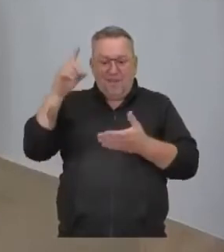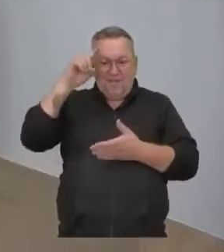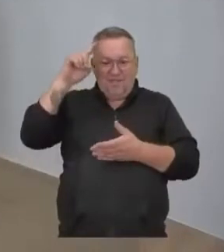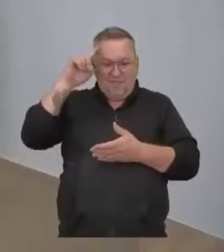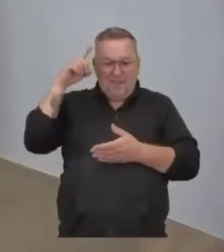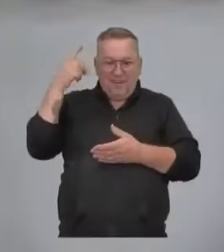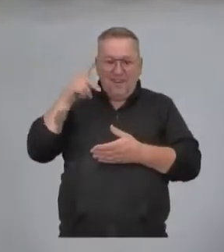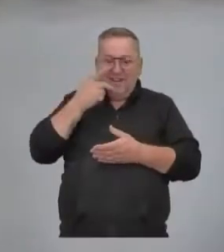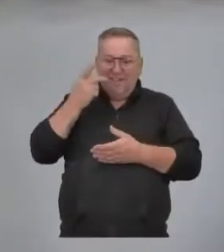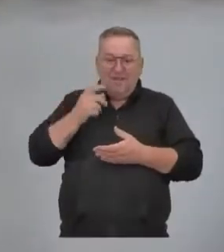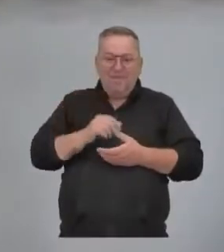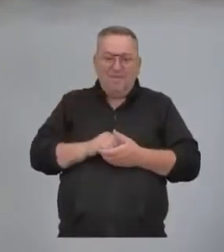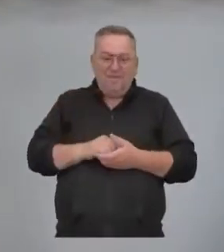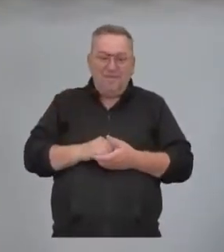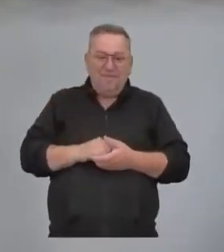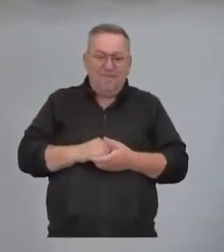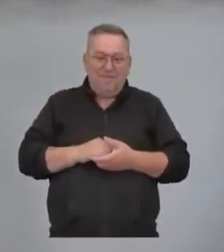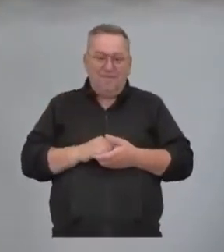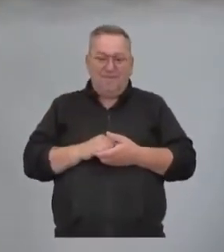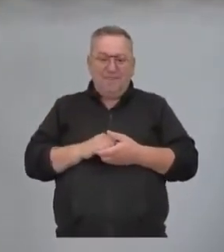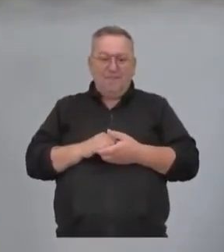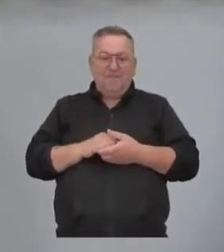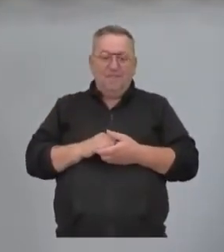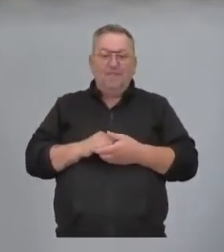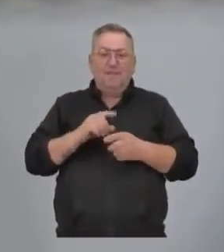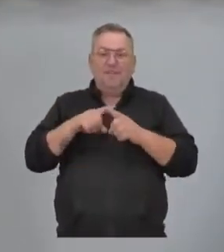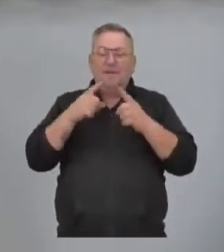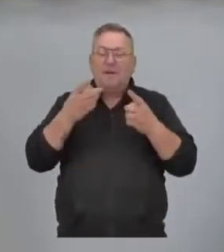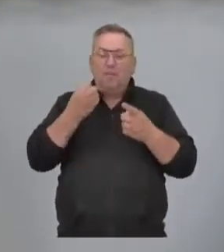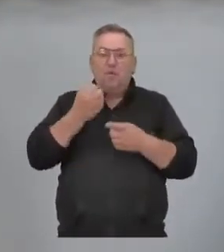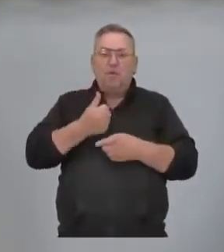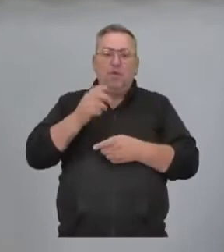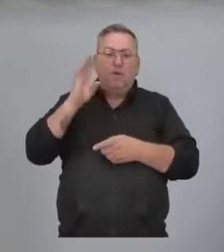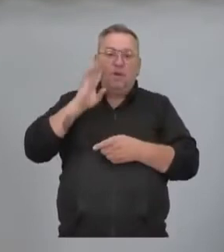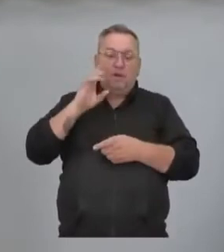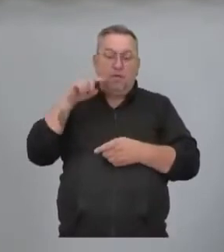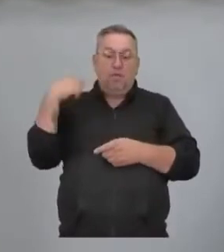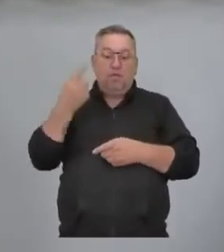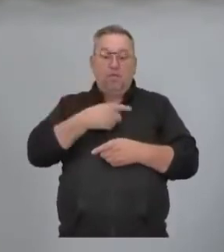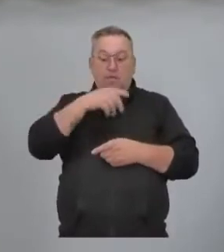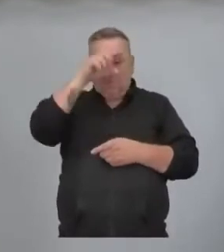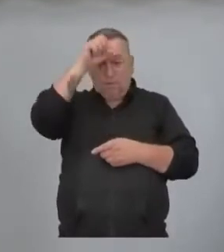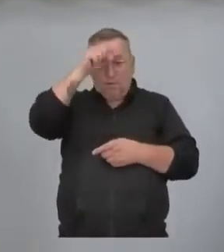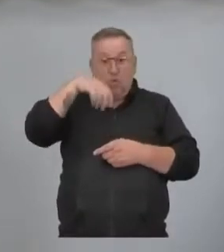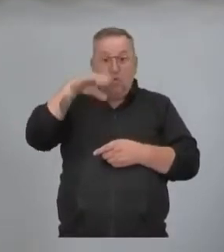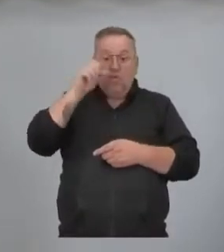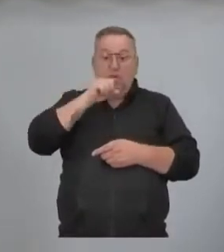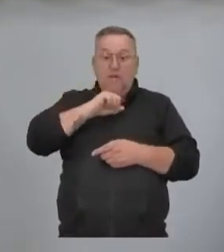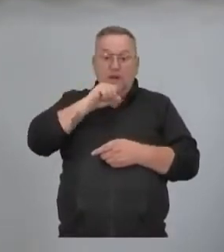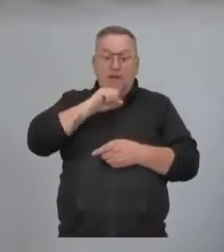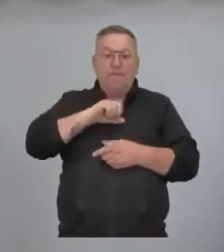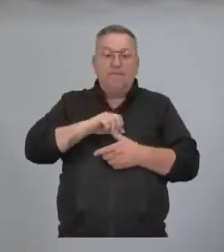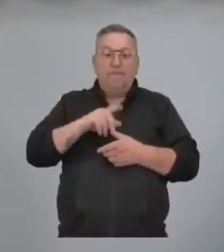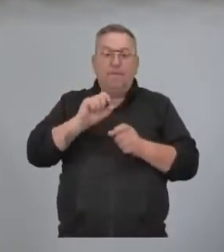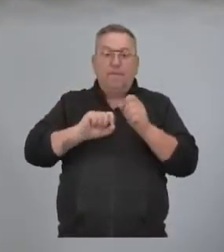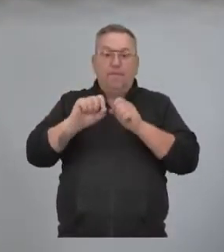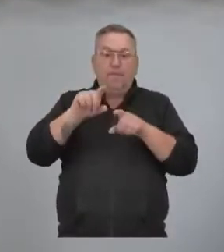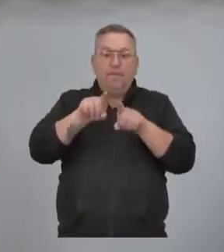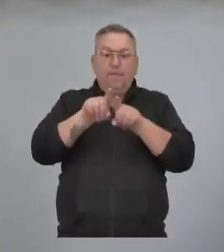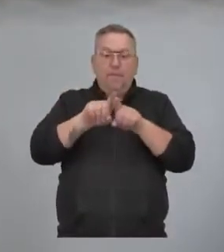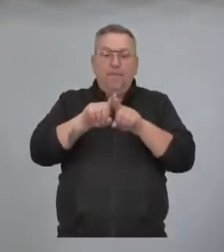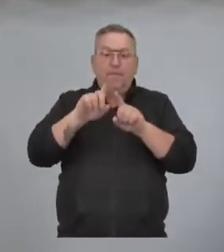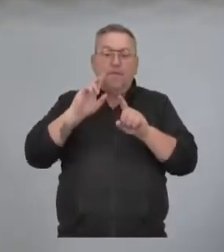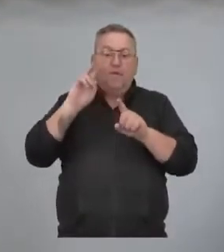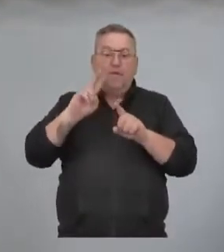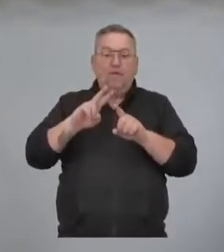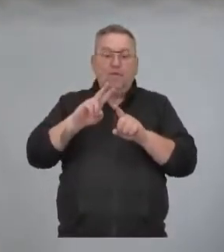falar, é verdade. É sempre muito enriquecedor, né? A gente aprende, né, com os mais velhos, né? Então, dar ouvido ao que